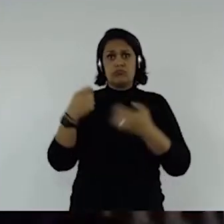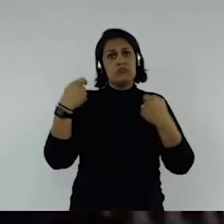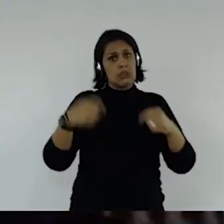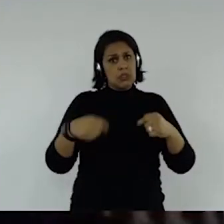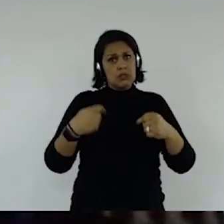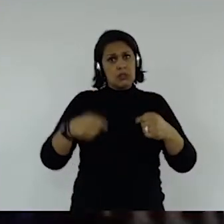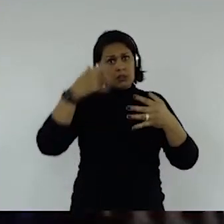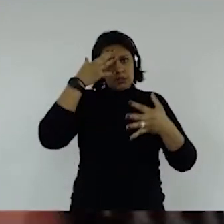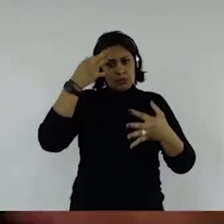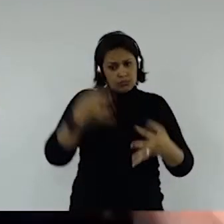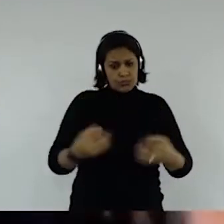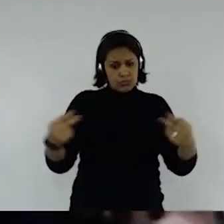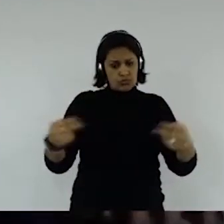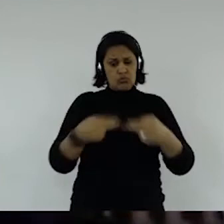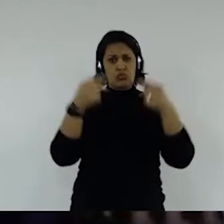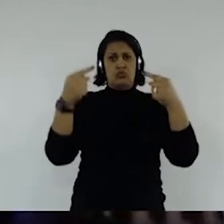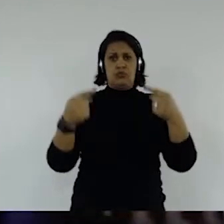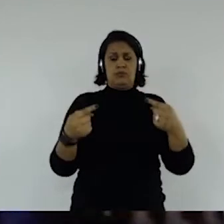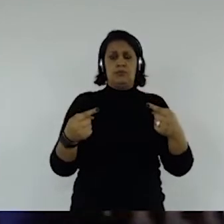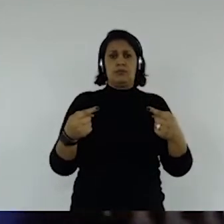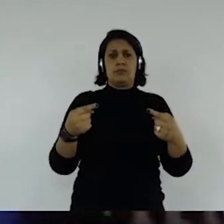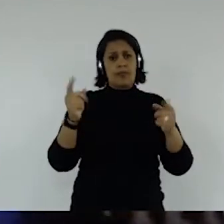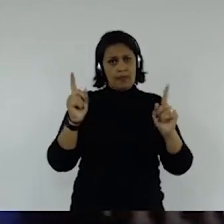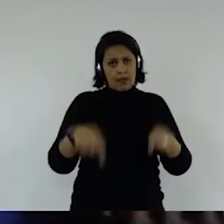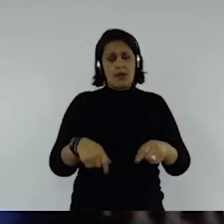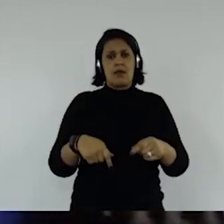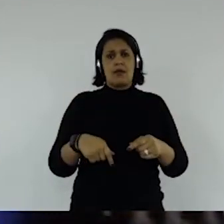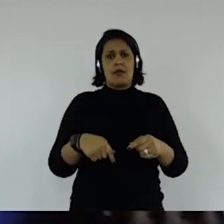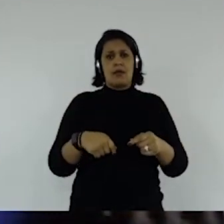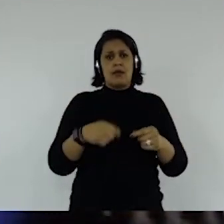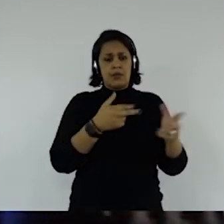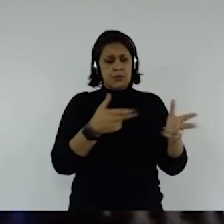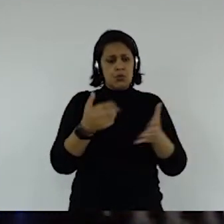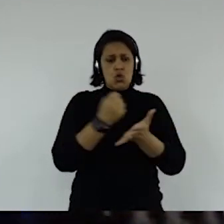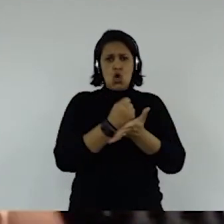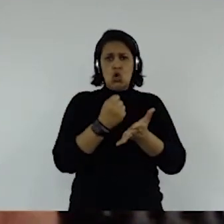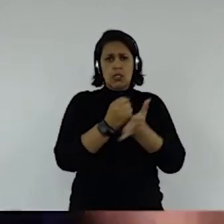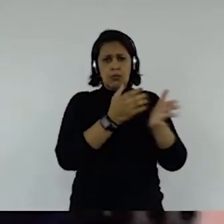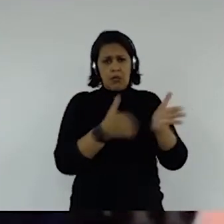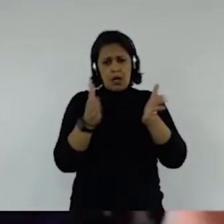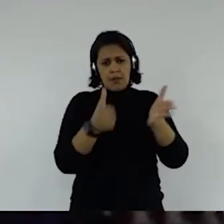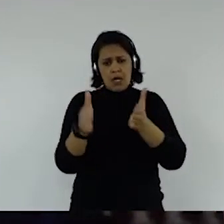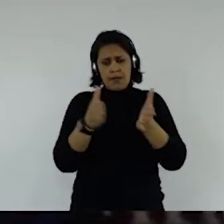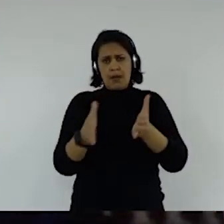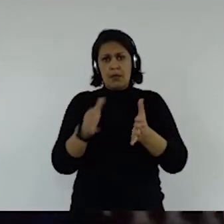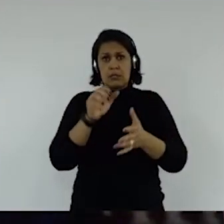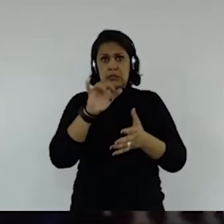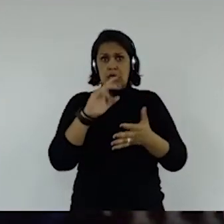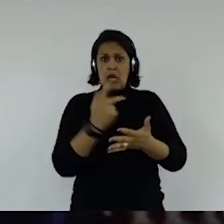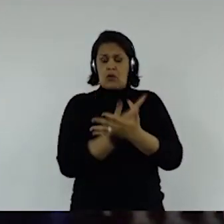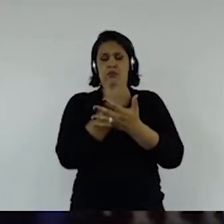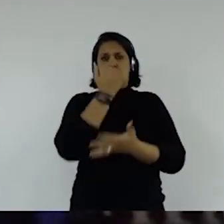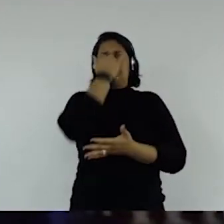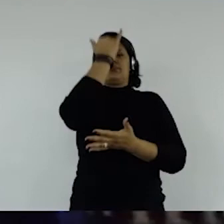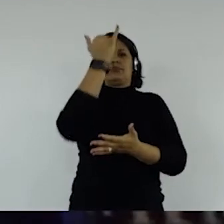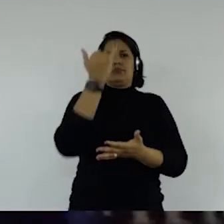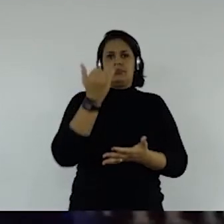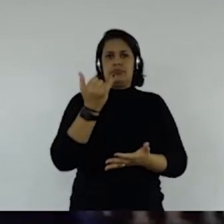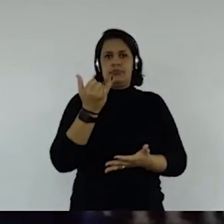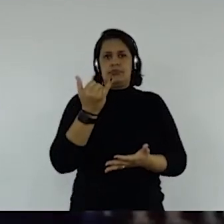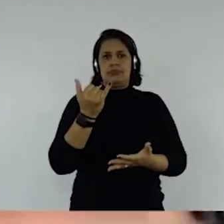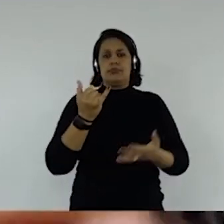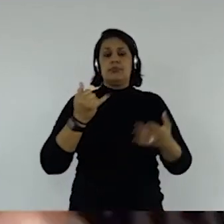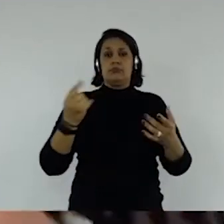ao que é de ideal, que é o adimplemento saudável do contrato. Então, se no meio do caminho sobreveio um